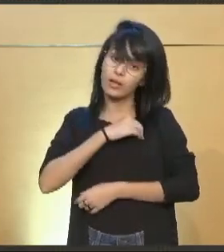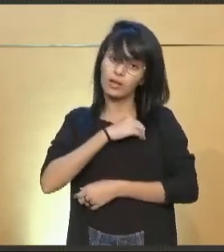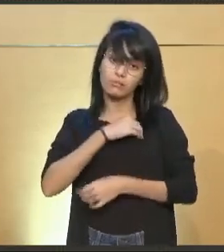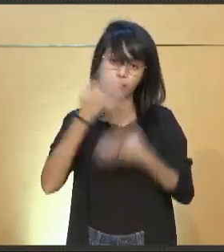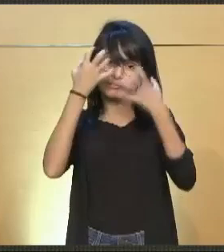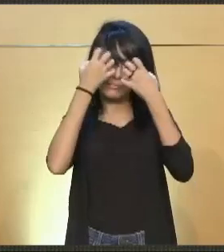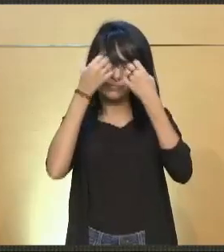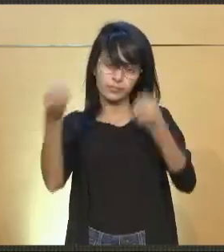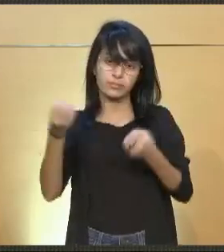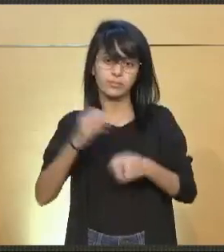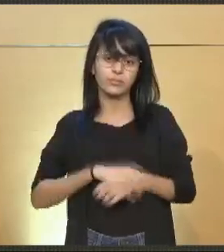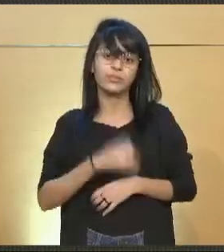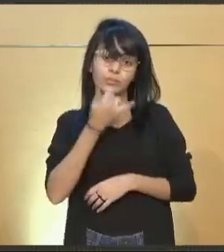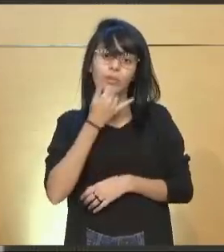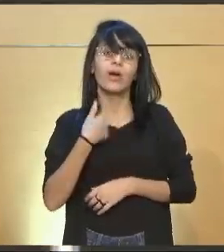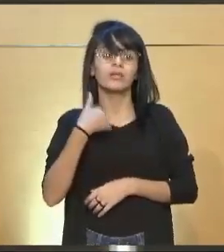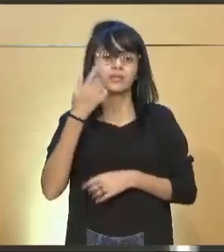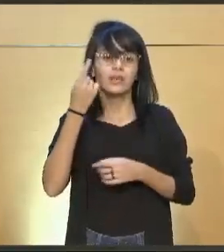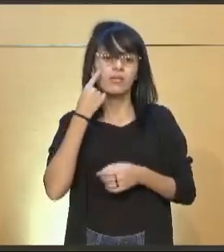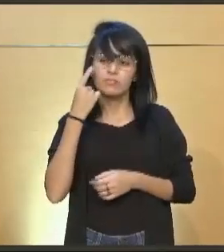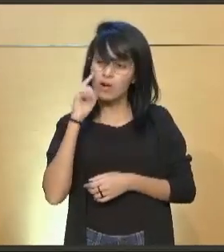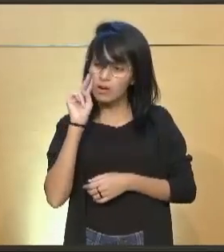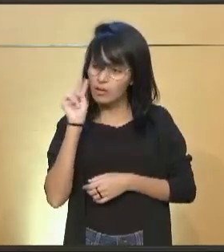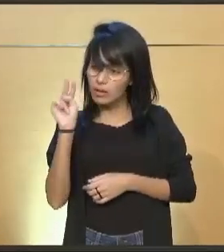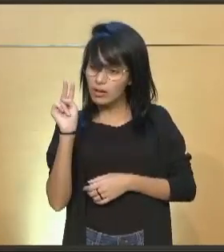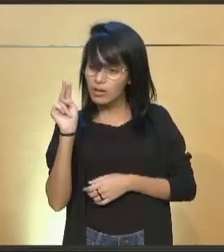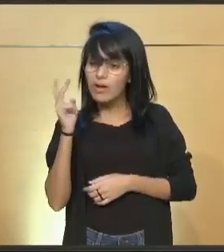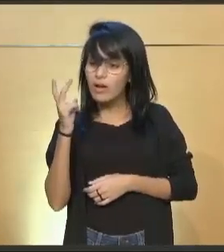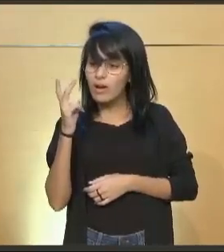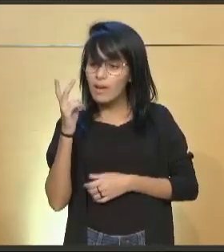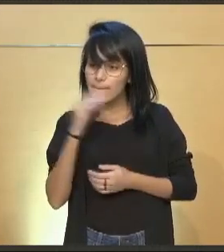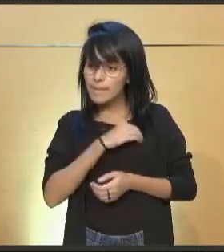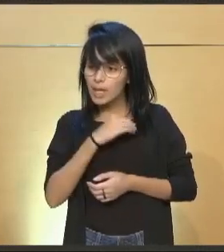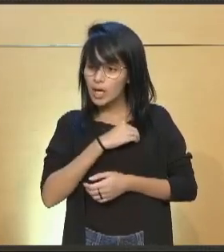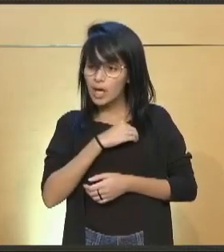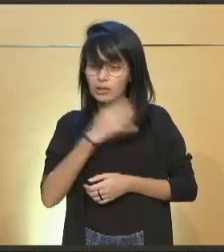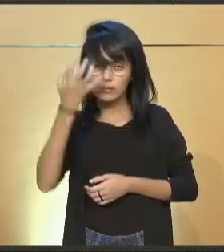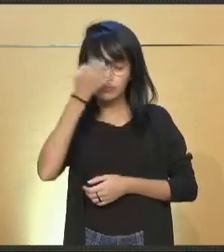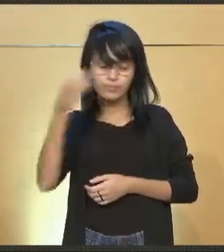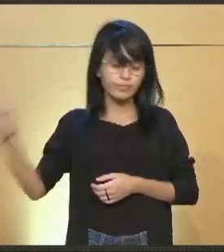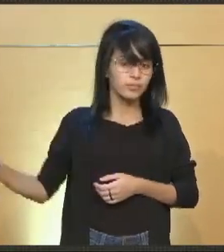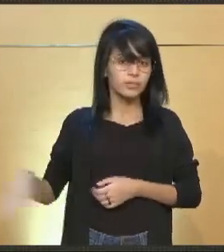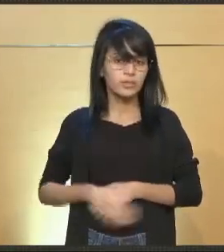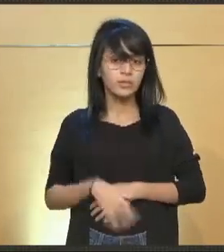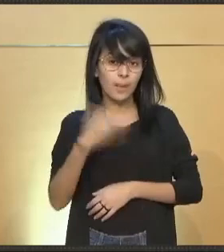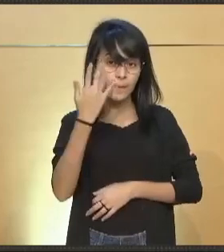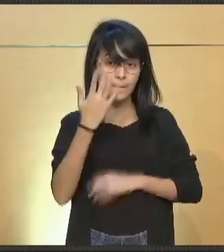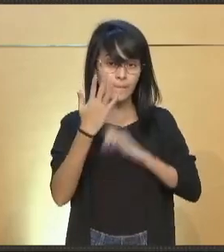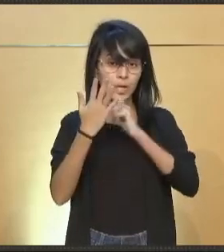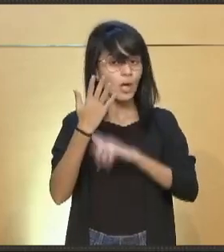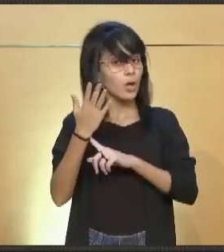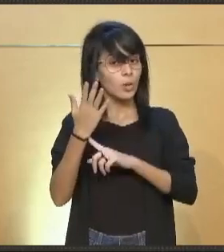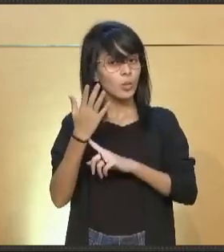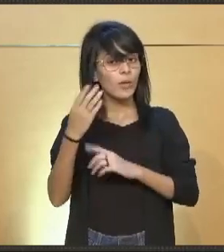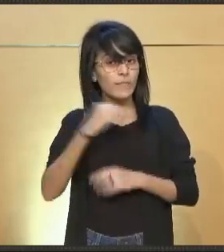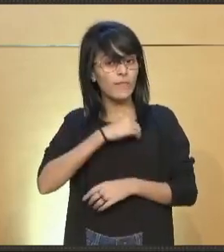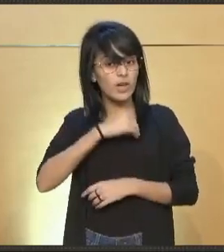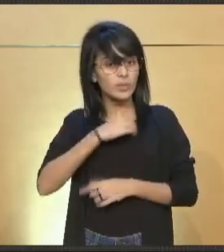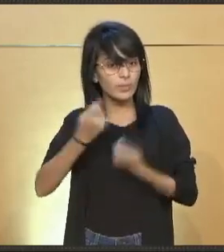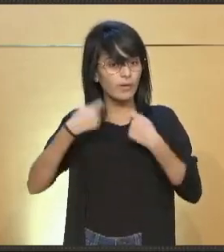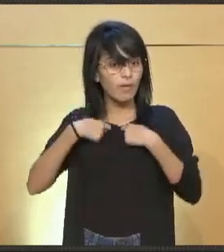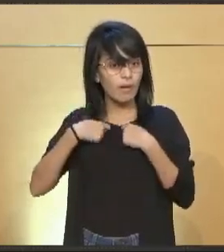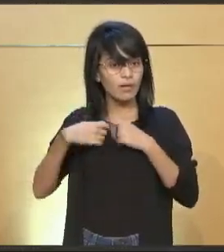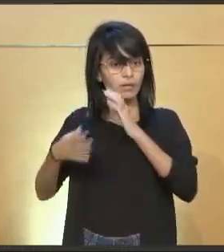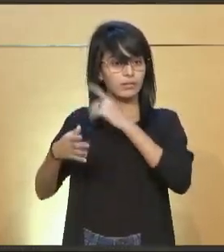arranca-o, seu olho direito, perdão, te faz pecar, arranca-o e lança longe de ti. Se tua mão direita te faz pecar, arranca-a e